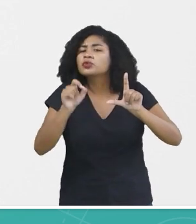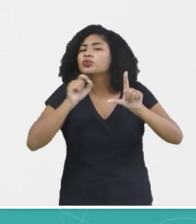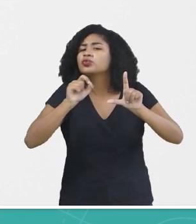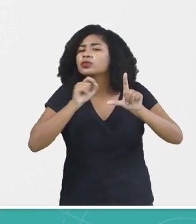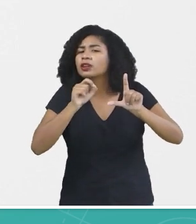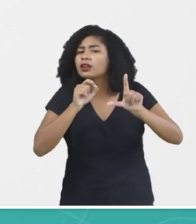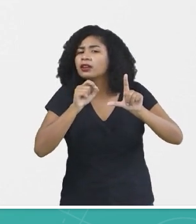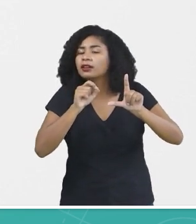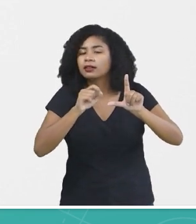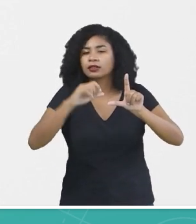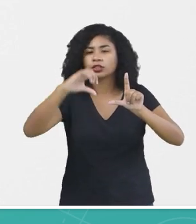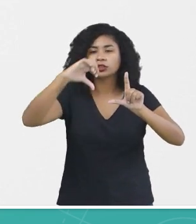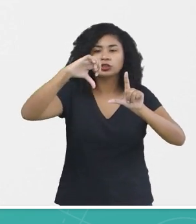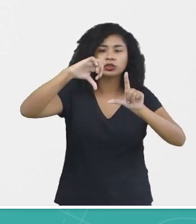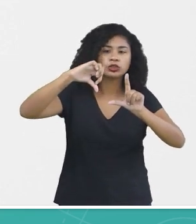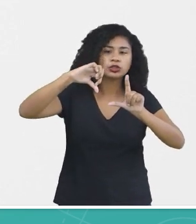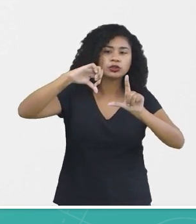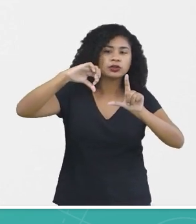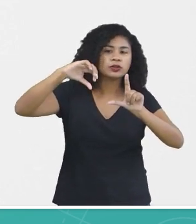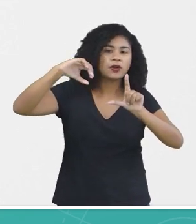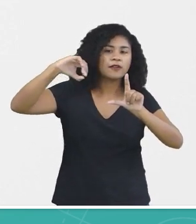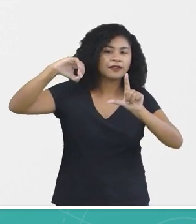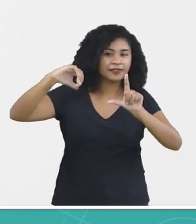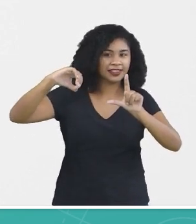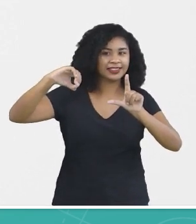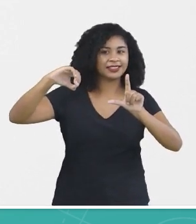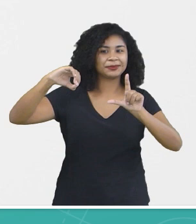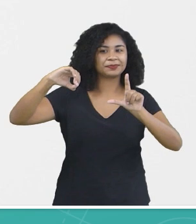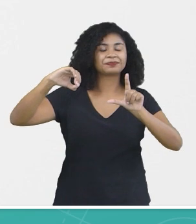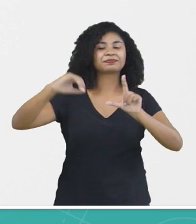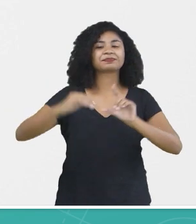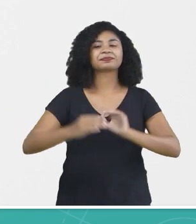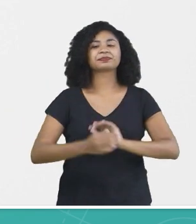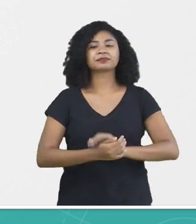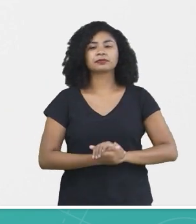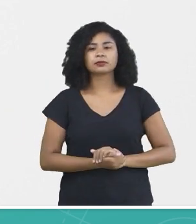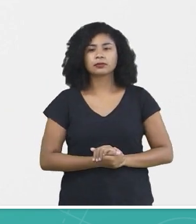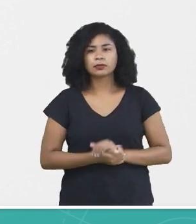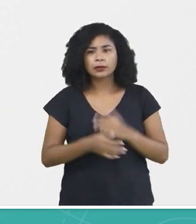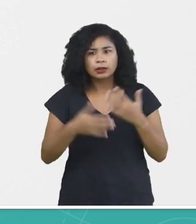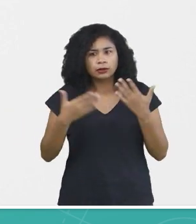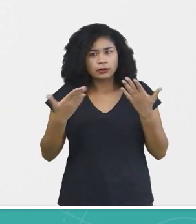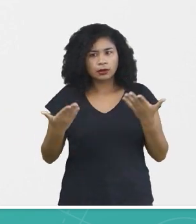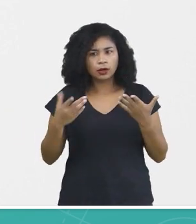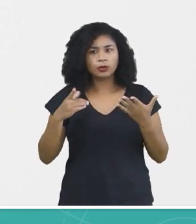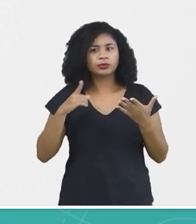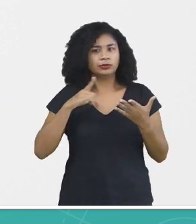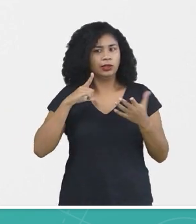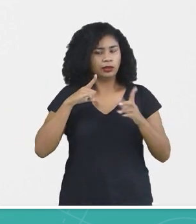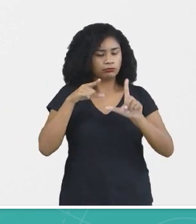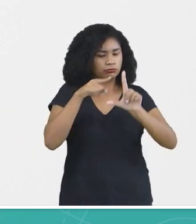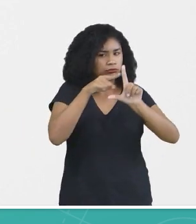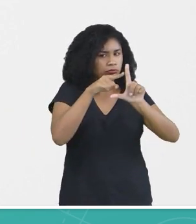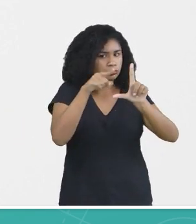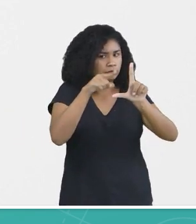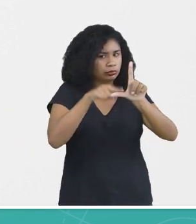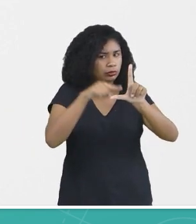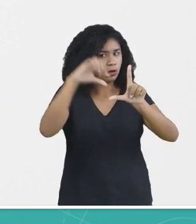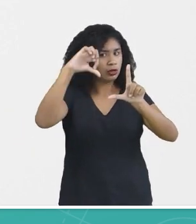isso mede 90 graus. Tá? Então tem uma abertura essas duas retas de 90